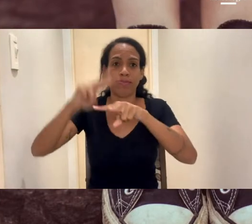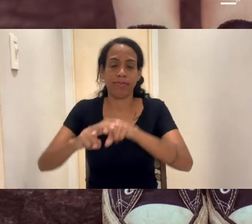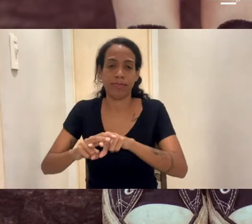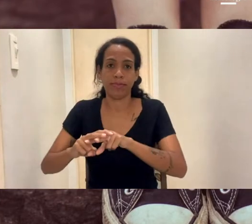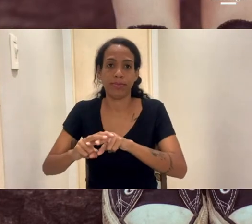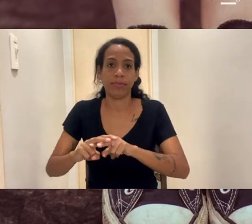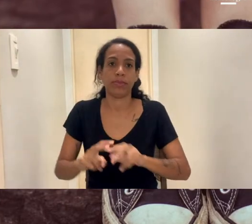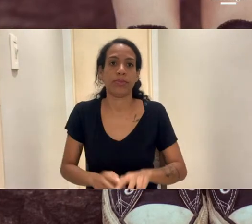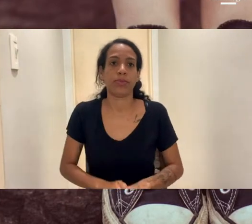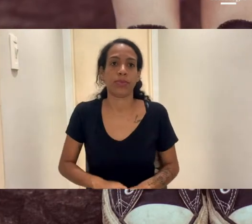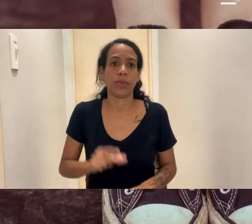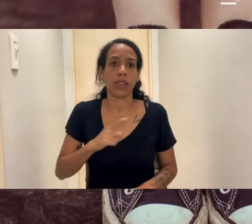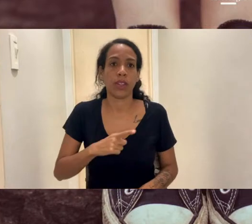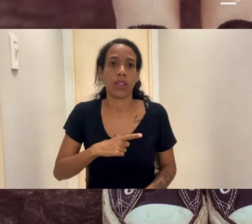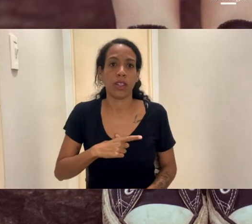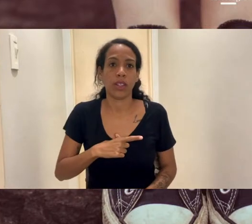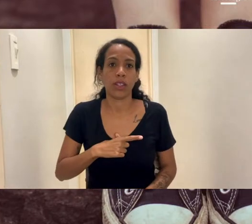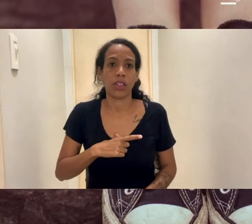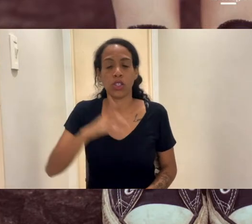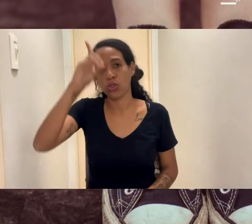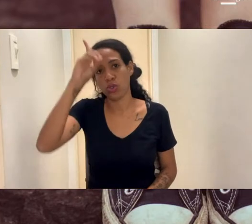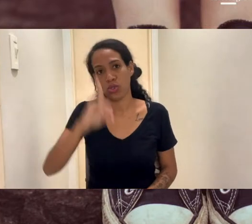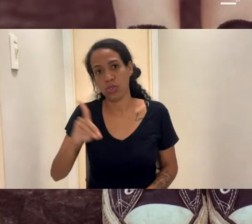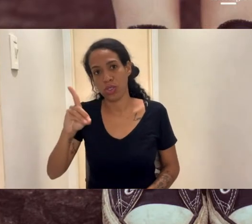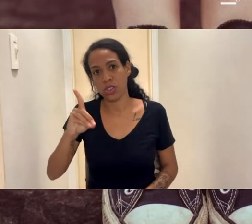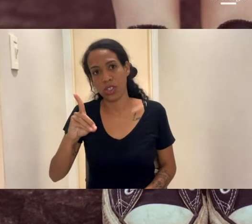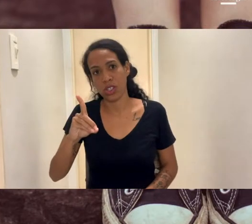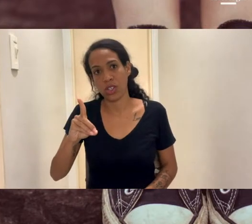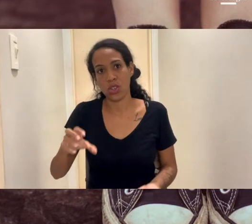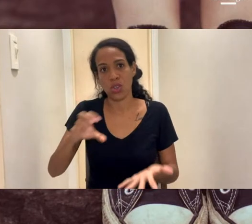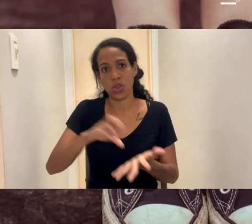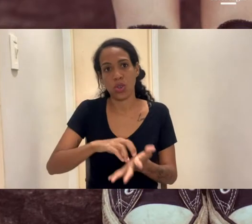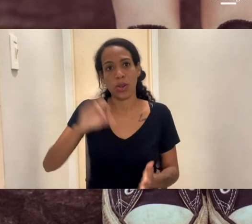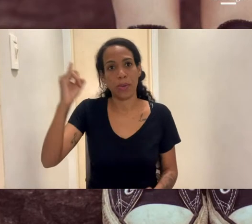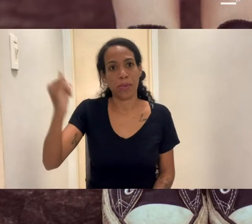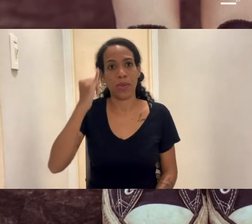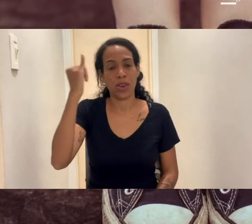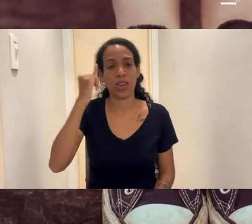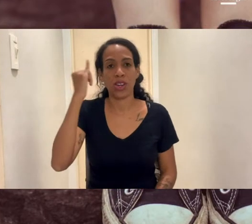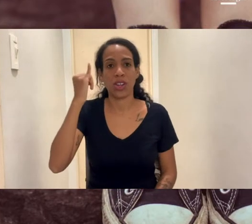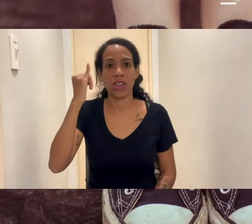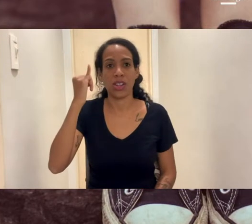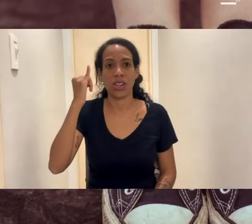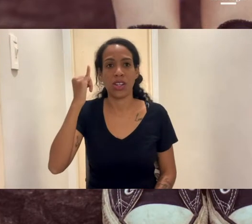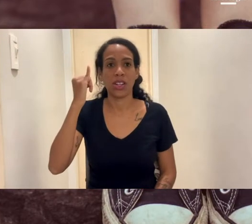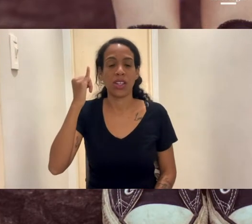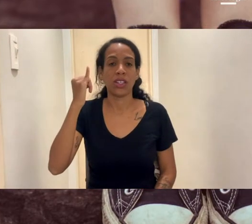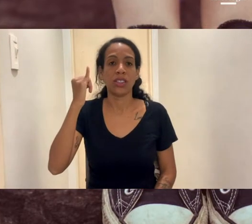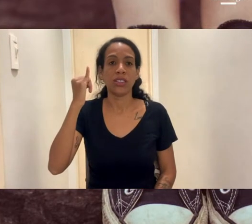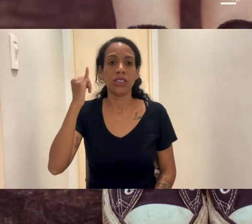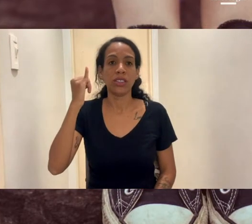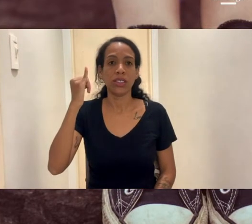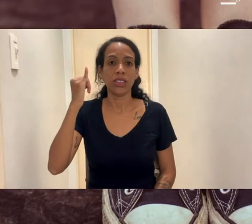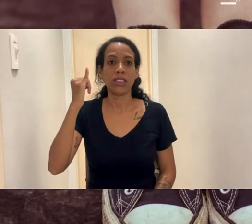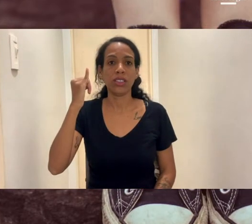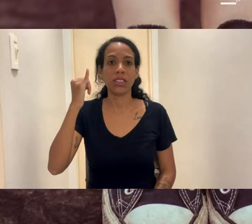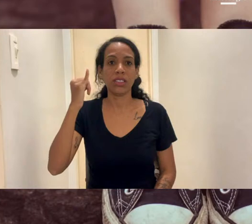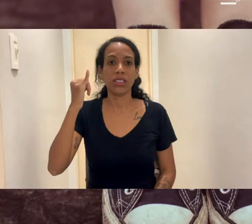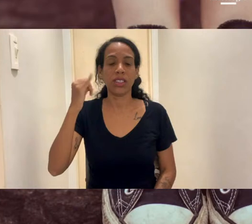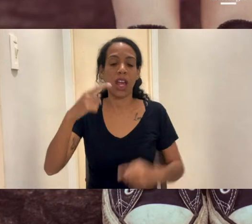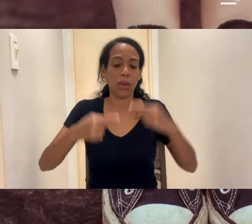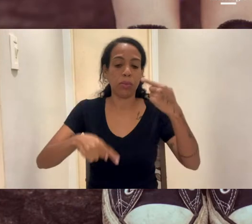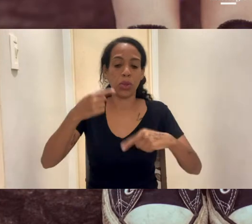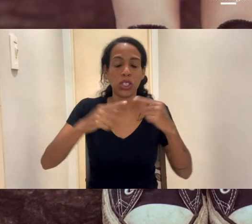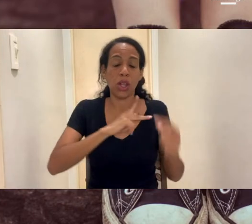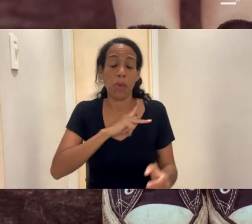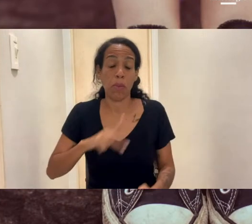socioeducativo que eles tenham seus direitos colocados como prioridade absoluta nas políticas